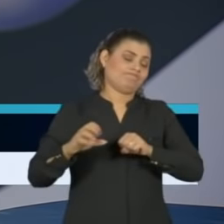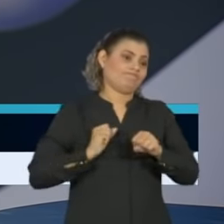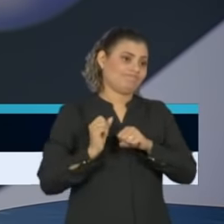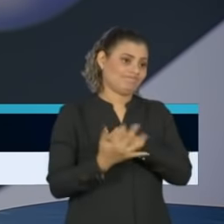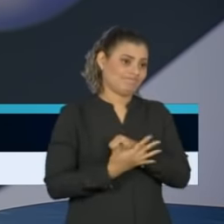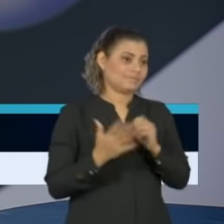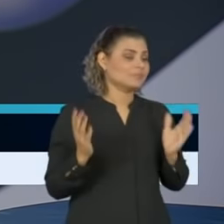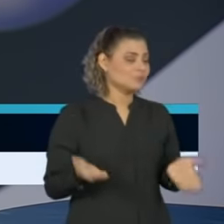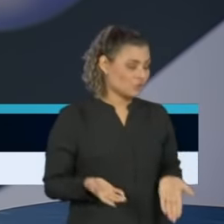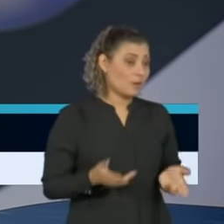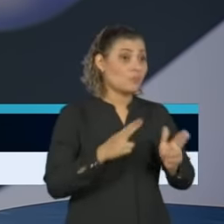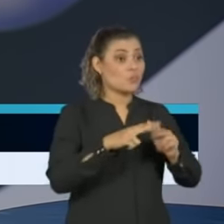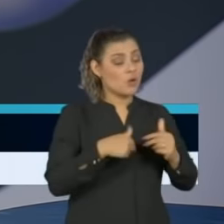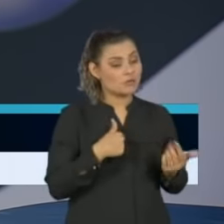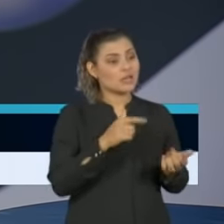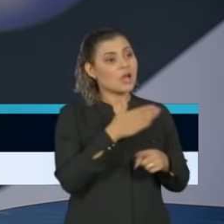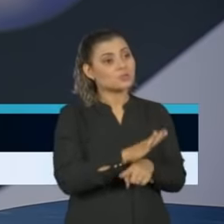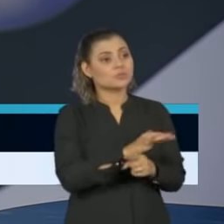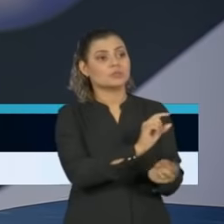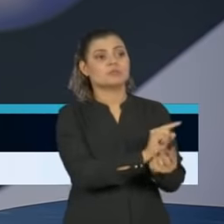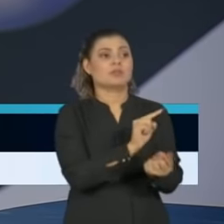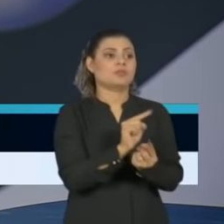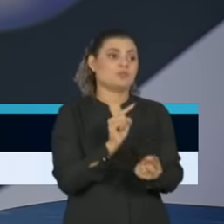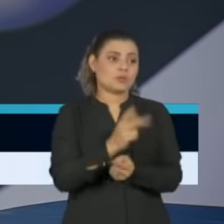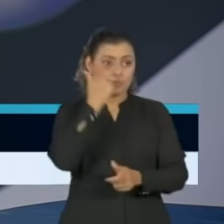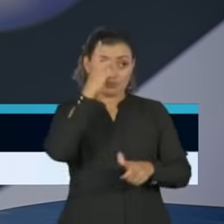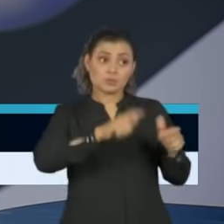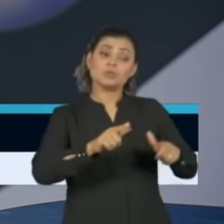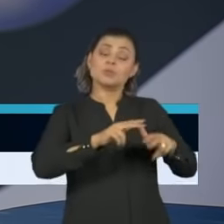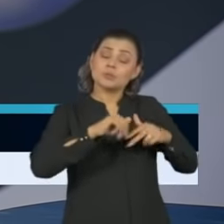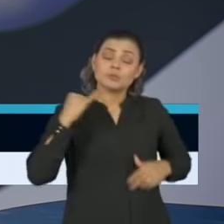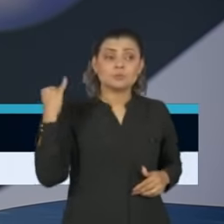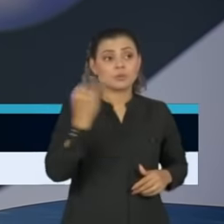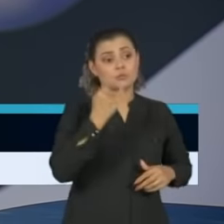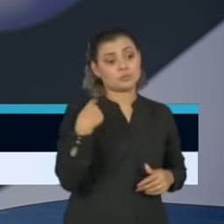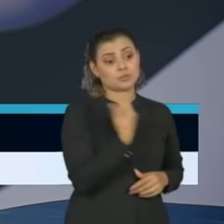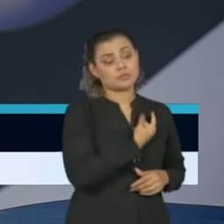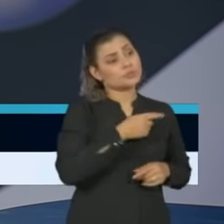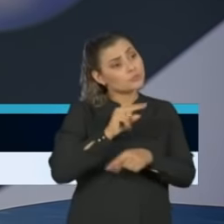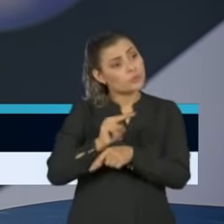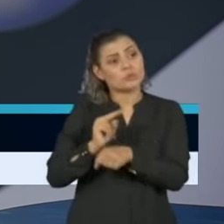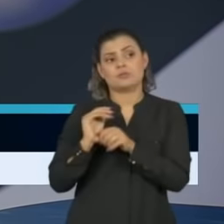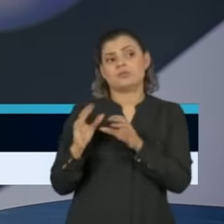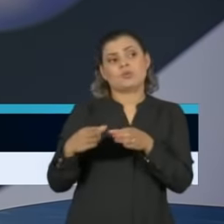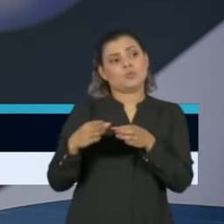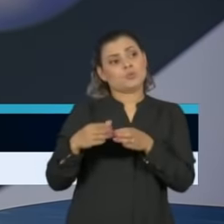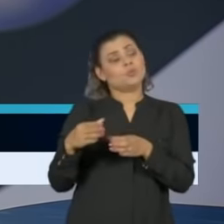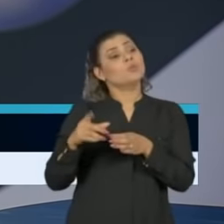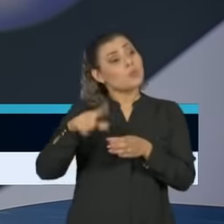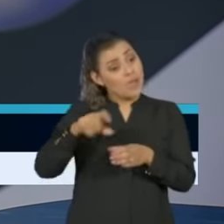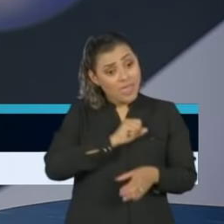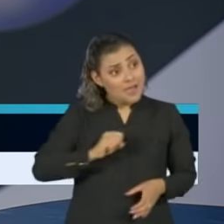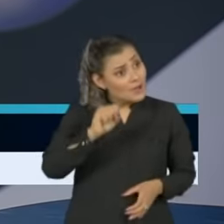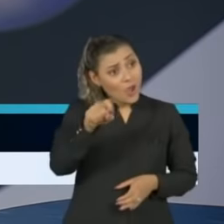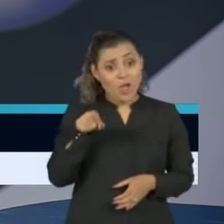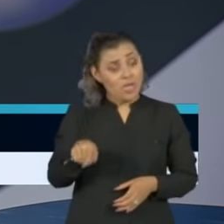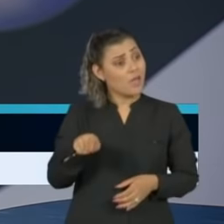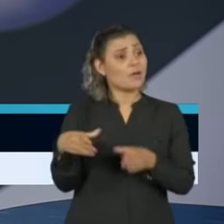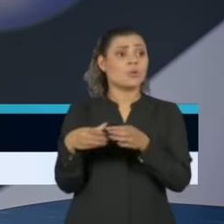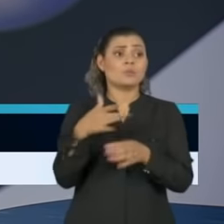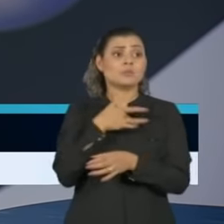durante os procedimentos de atendimento às pessoas. Então, é importantíssimo a gente proteger essa classe de heróis que vão estar agora basicamente